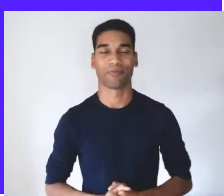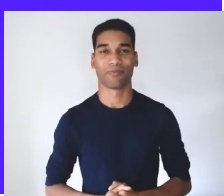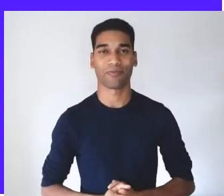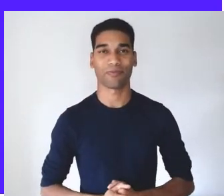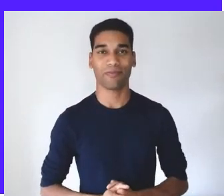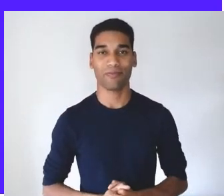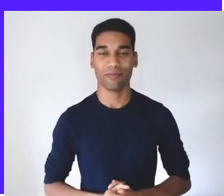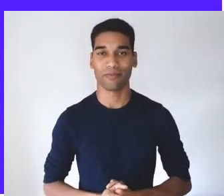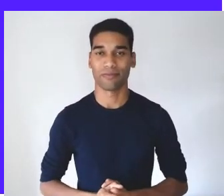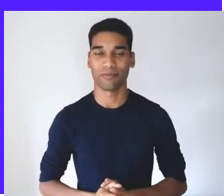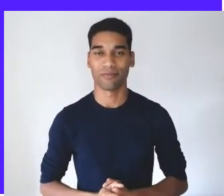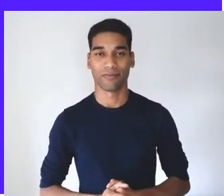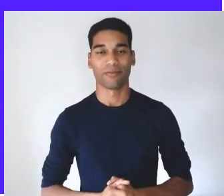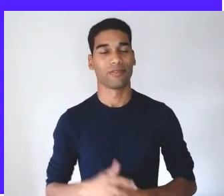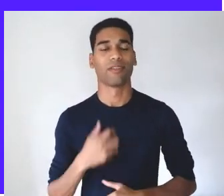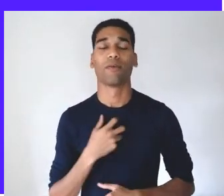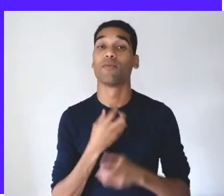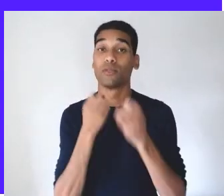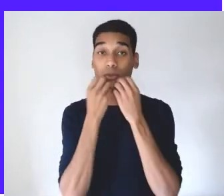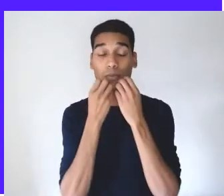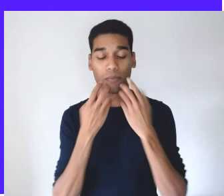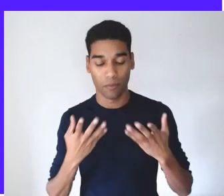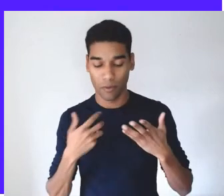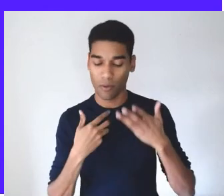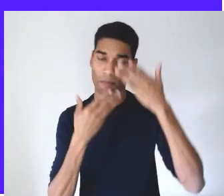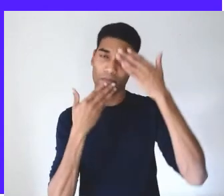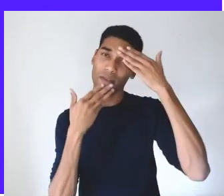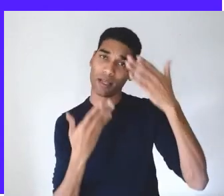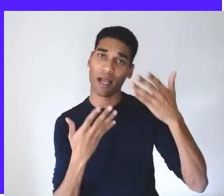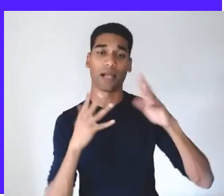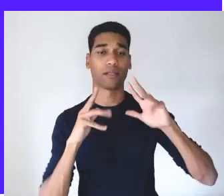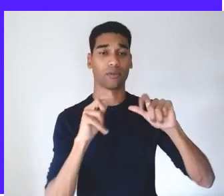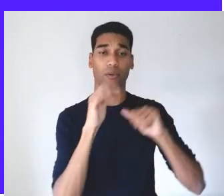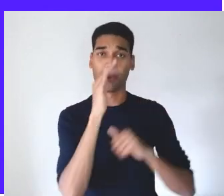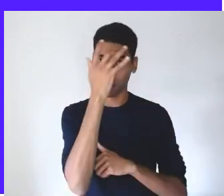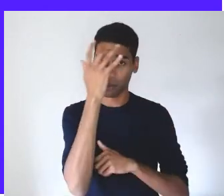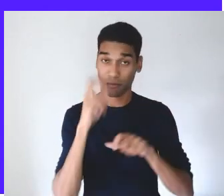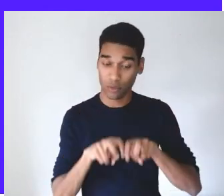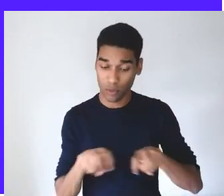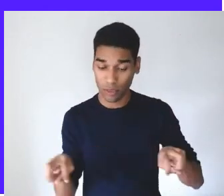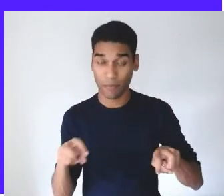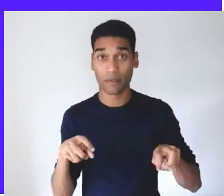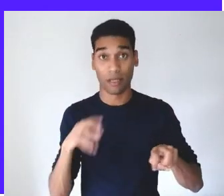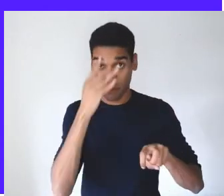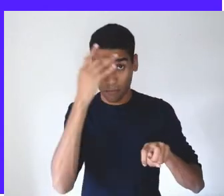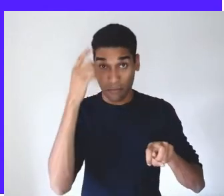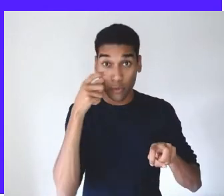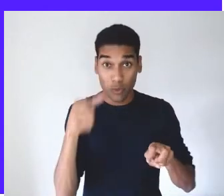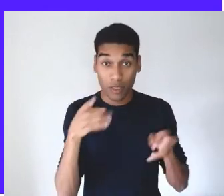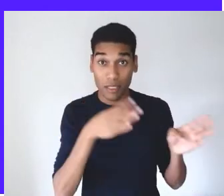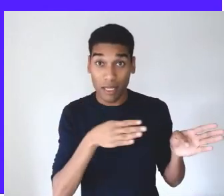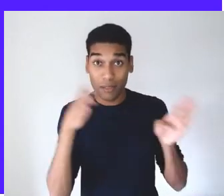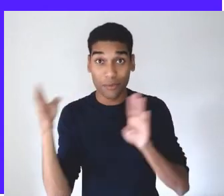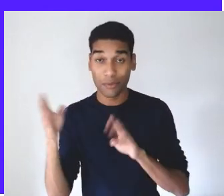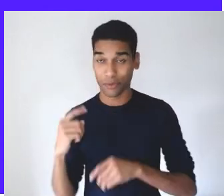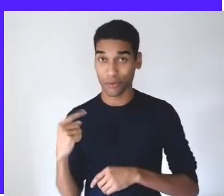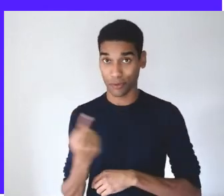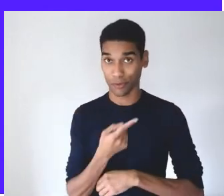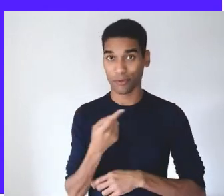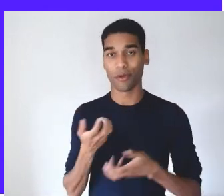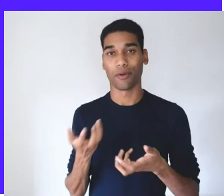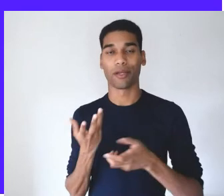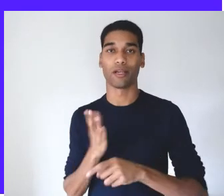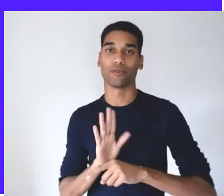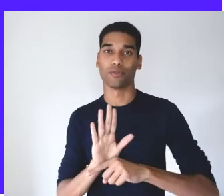Muito bom, gente. Obrigado todo mundo aqui da mesa, quem acompanha a gente. Só para lembrar que 14 horas tem mais